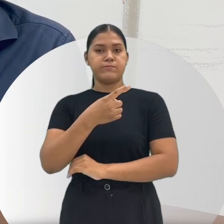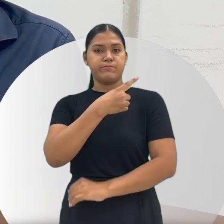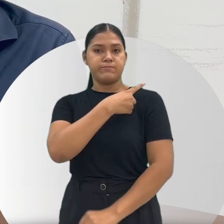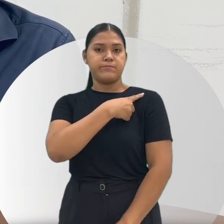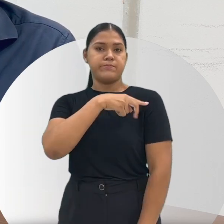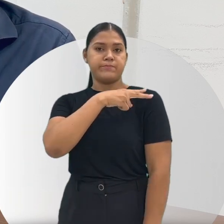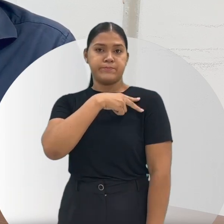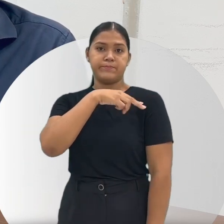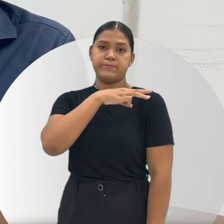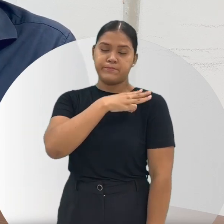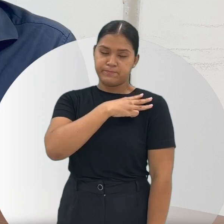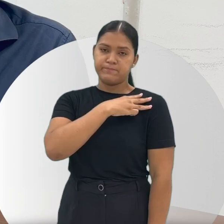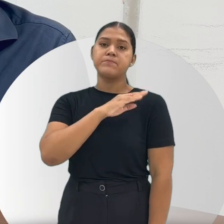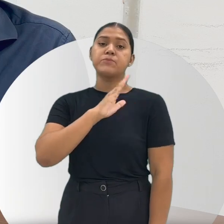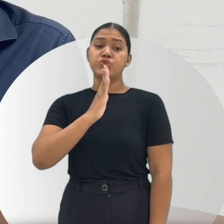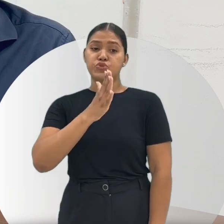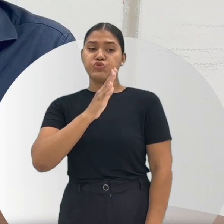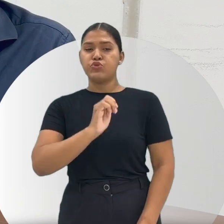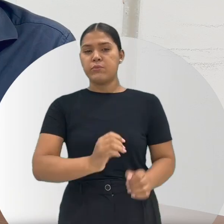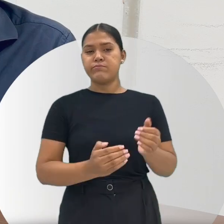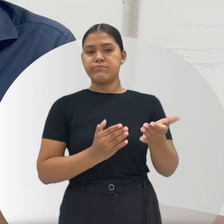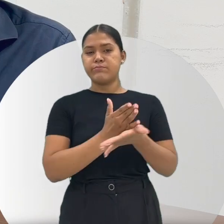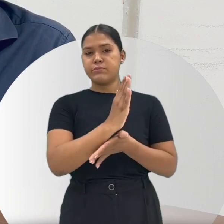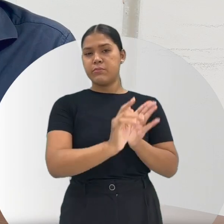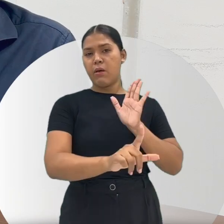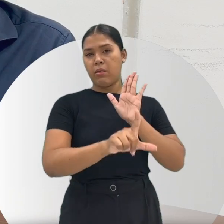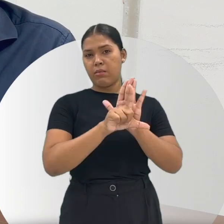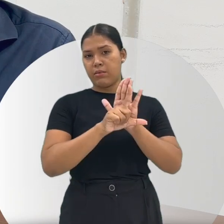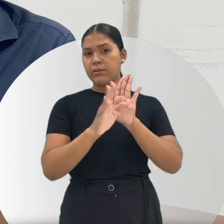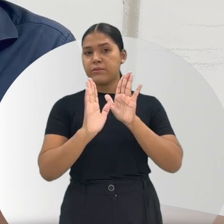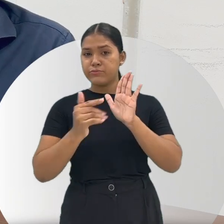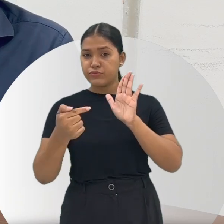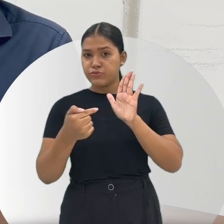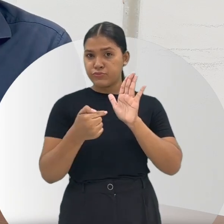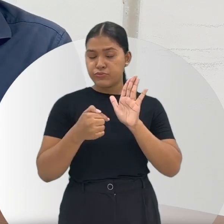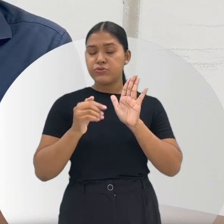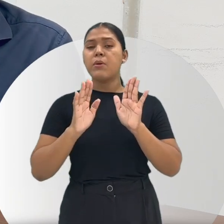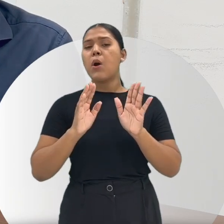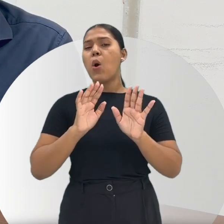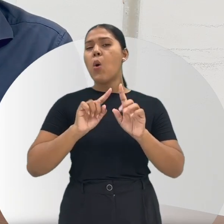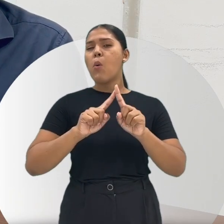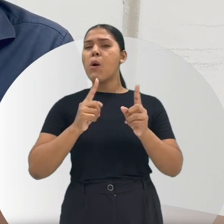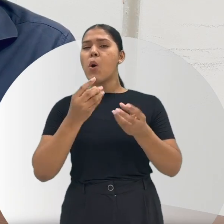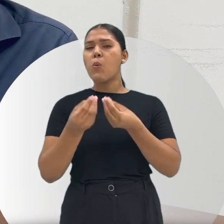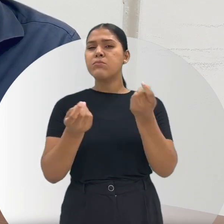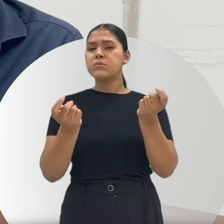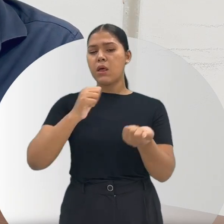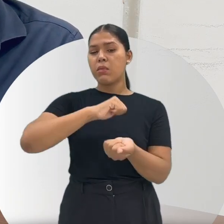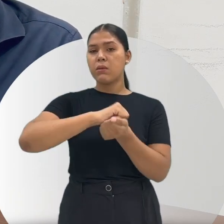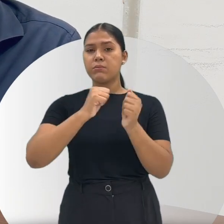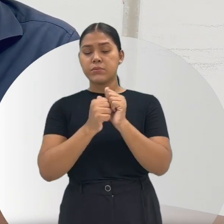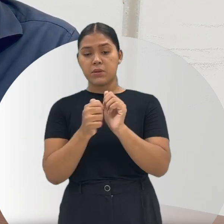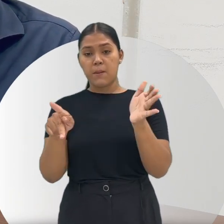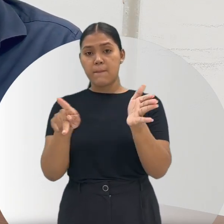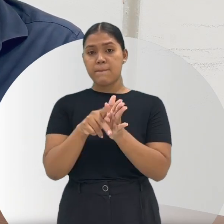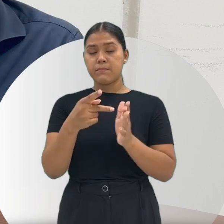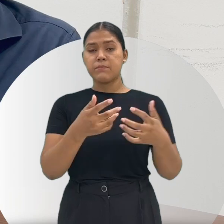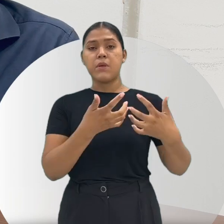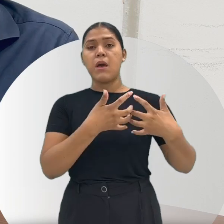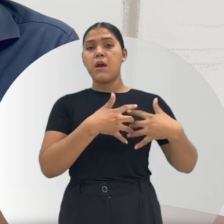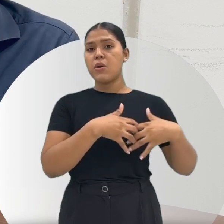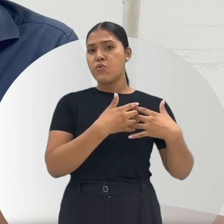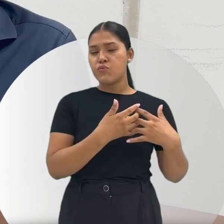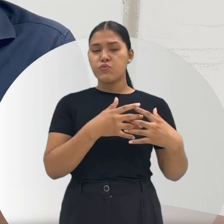lei agora e a gente tem que sentar e discutir como que isso vai se converter na nossa instituição, como que vai fazer com que o aluno tenha